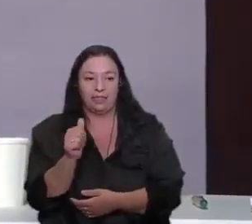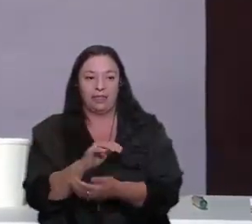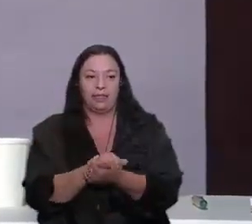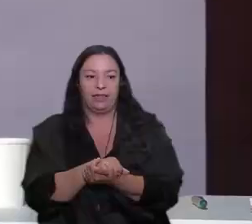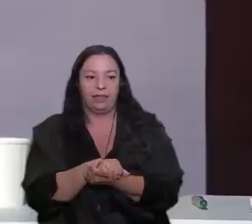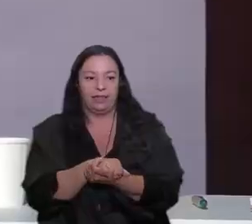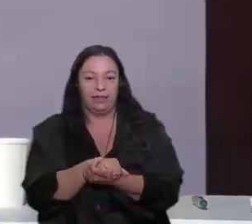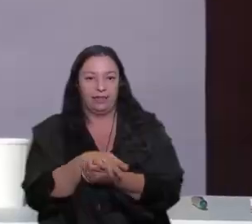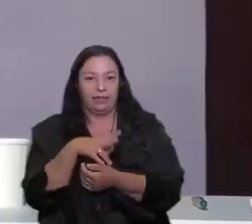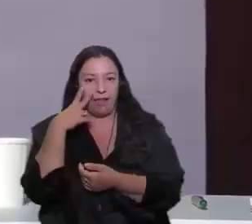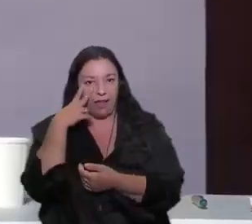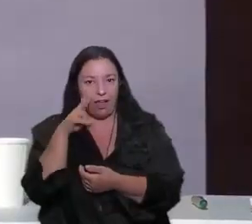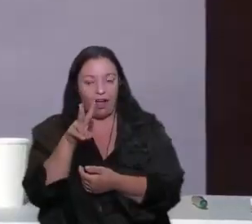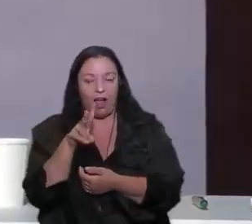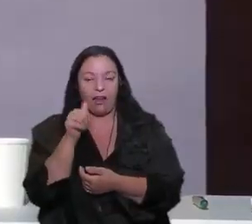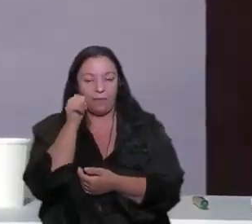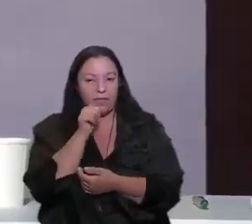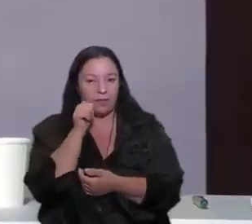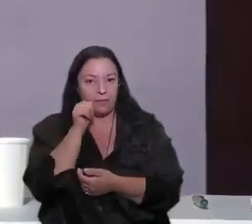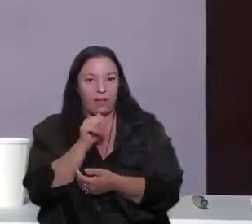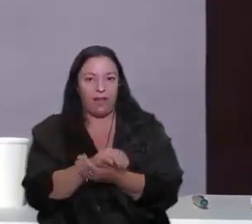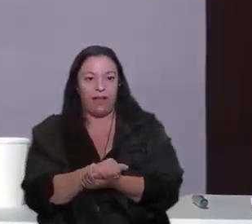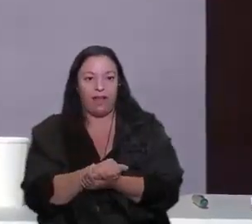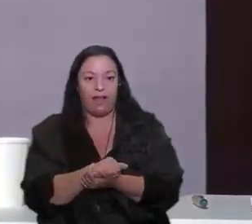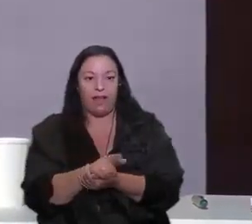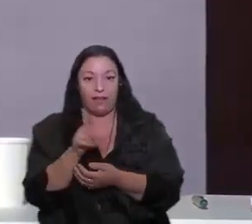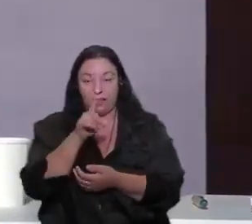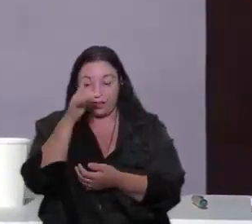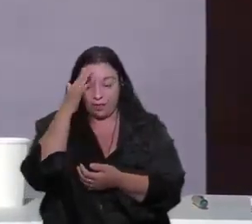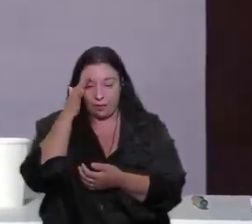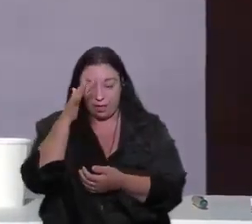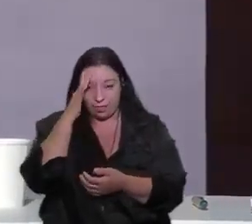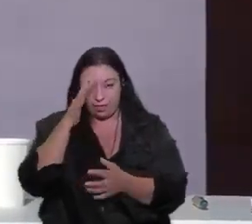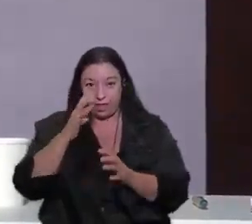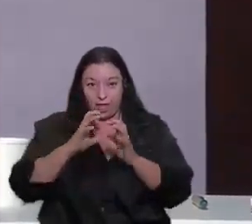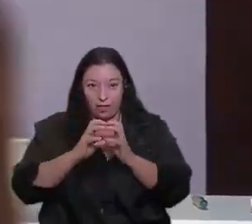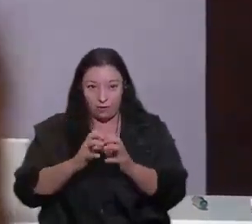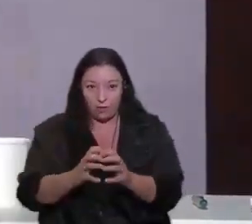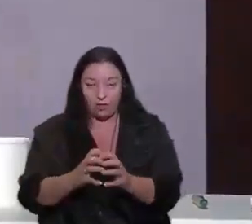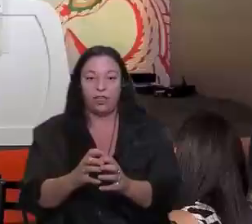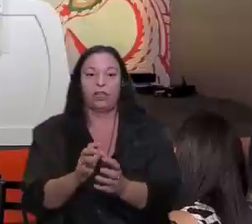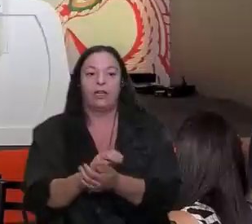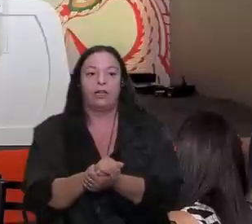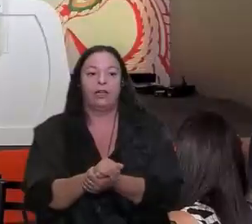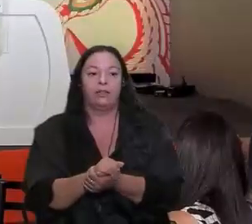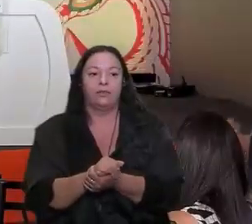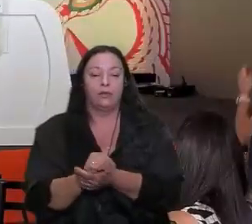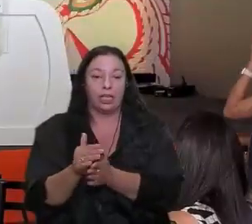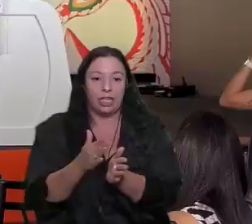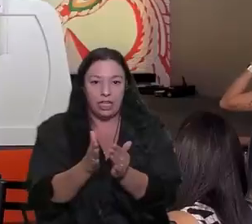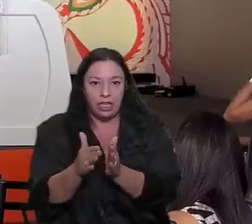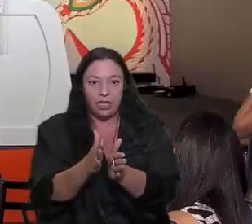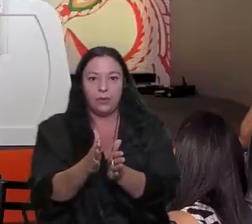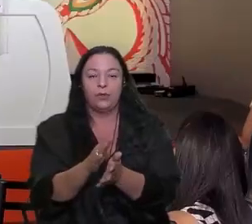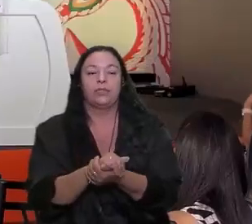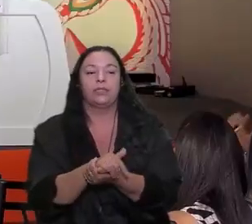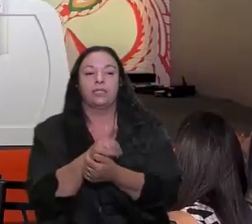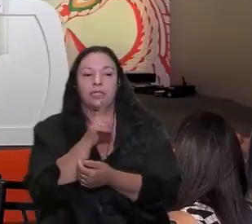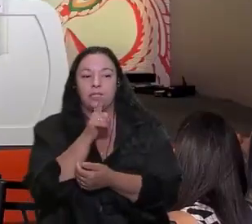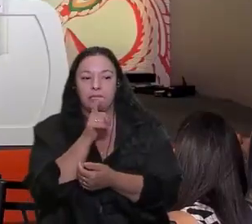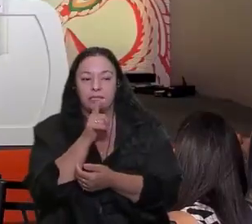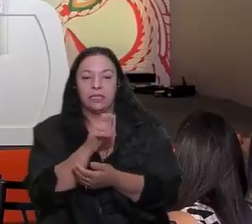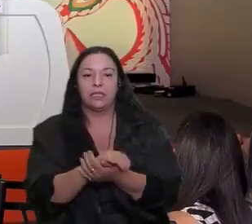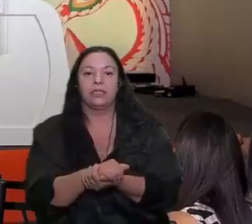para essa mulher não imagina que ela está revolucionando as mananciais de rios. Ela tem um trabalho muito